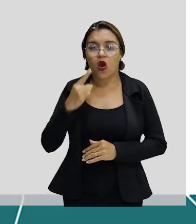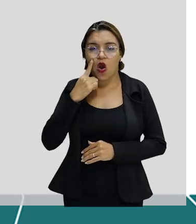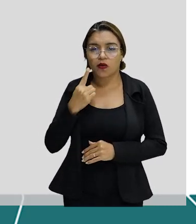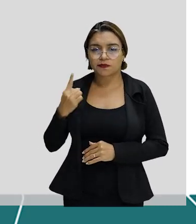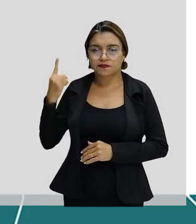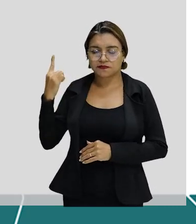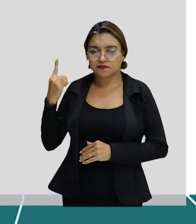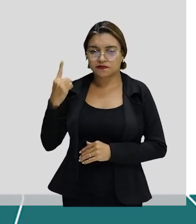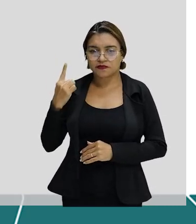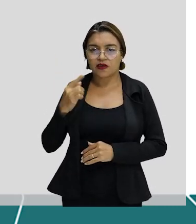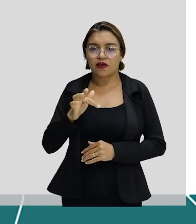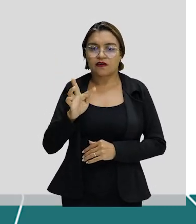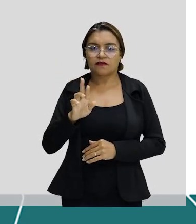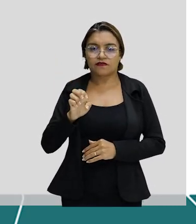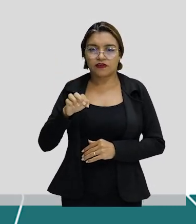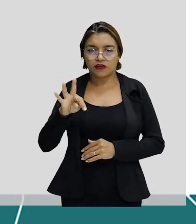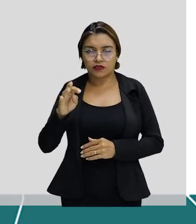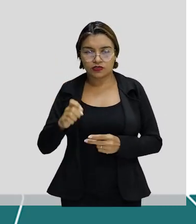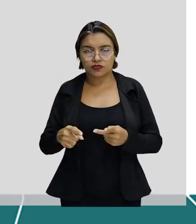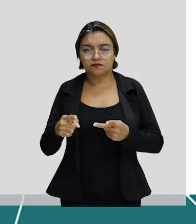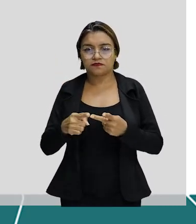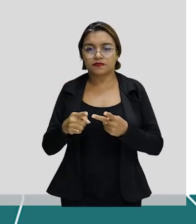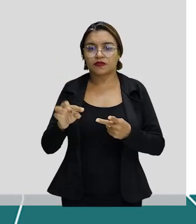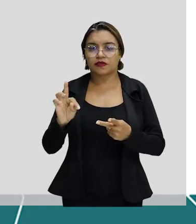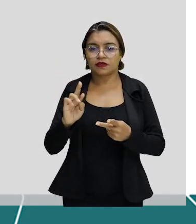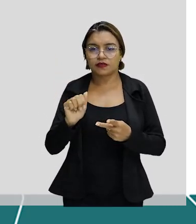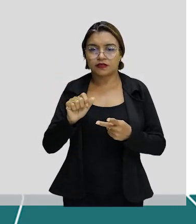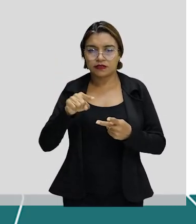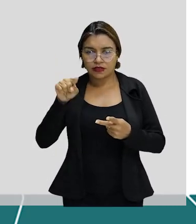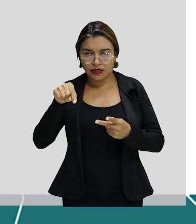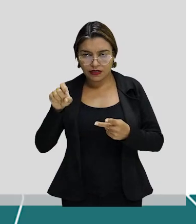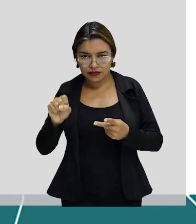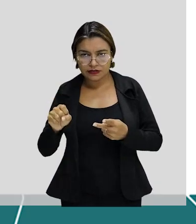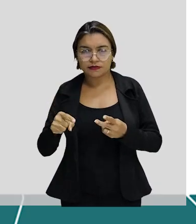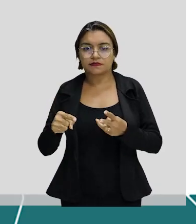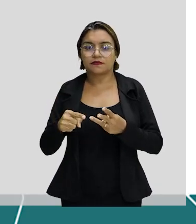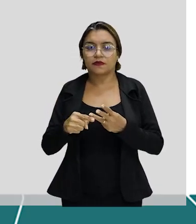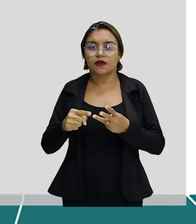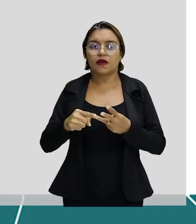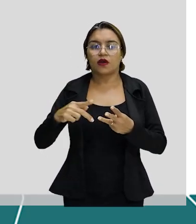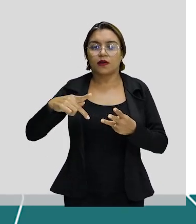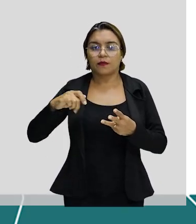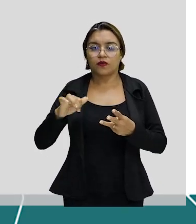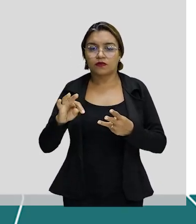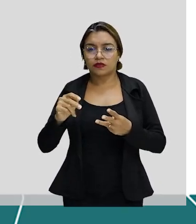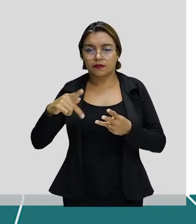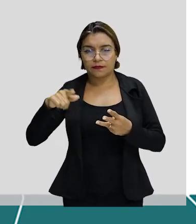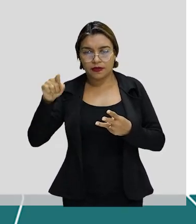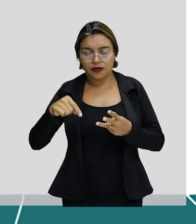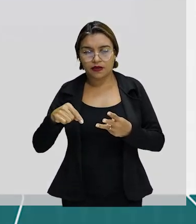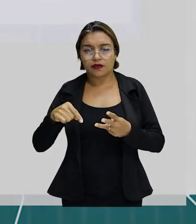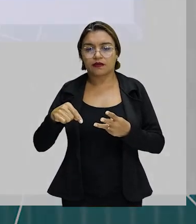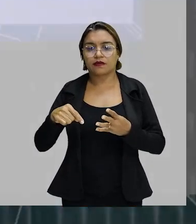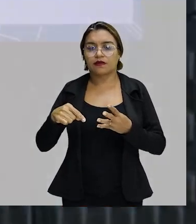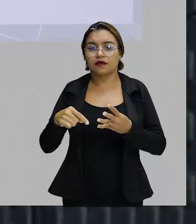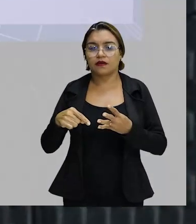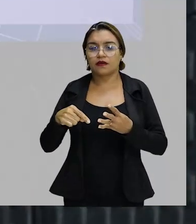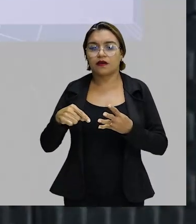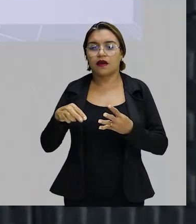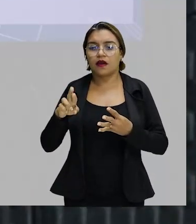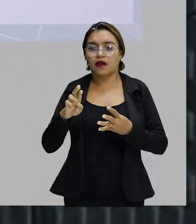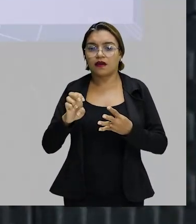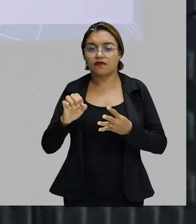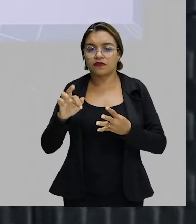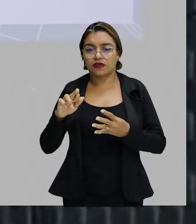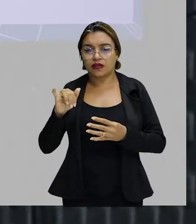formas o salto de frente o salto de trás pontapé à Lua o revirado